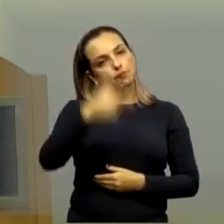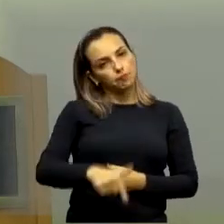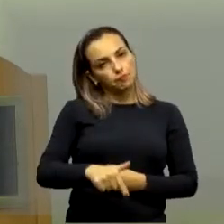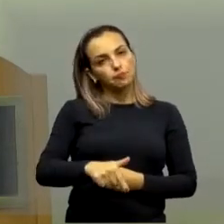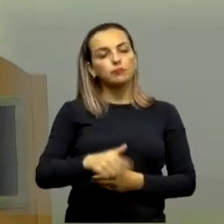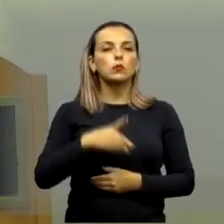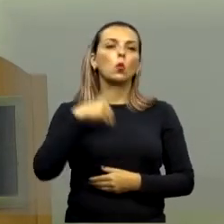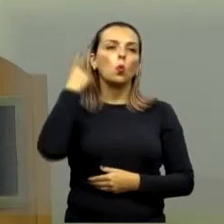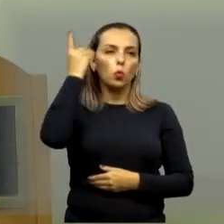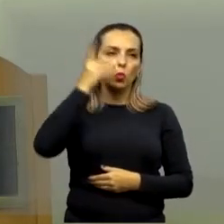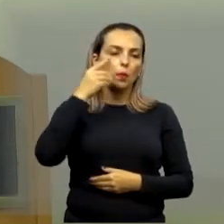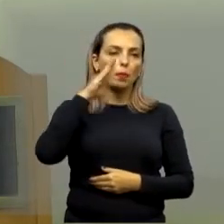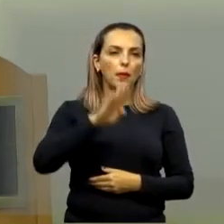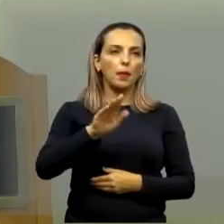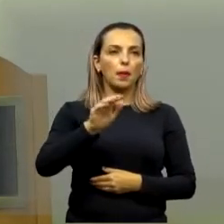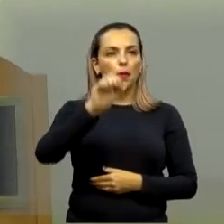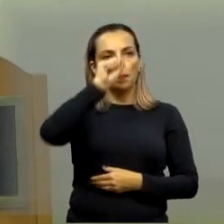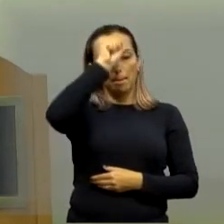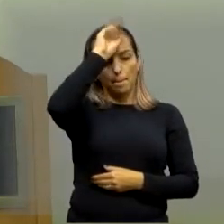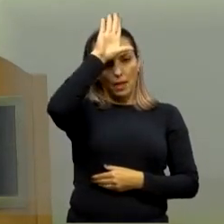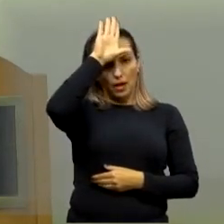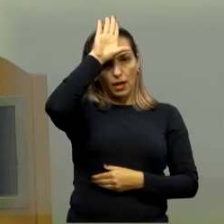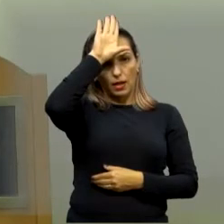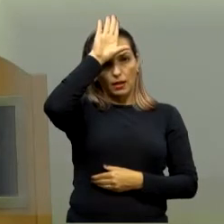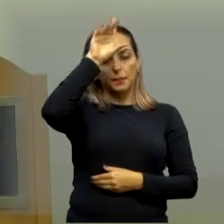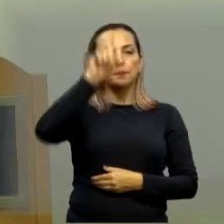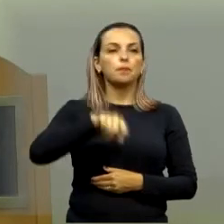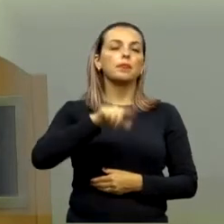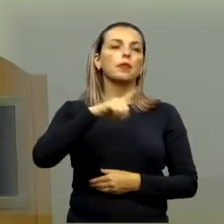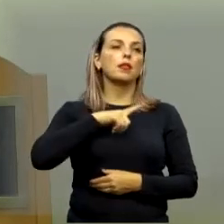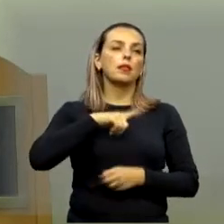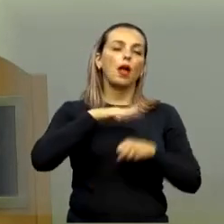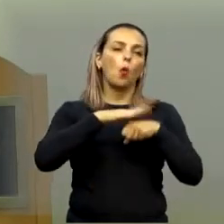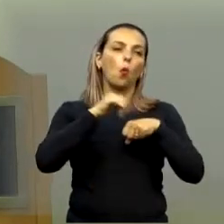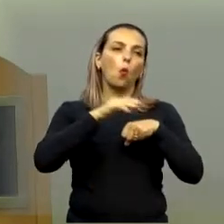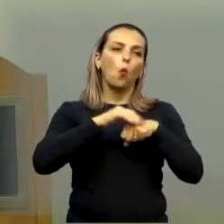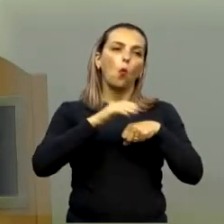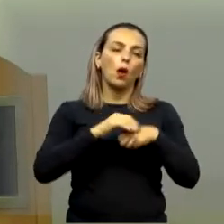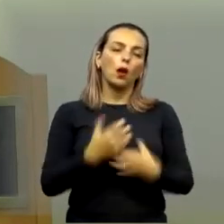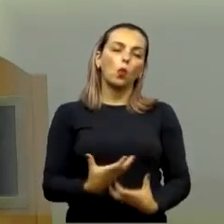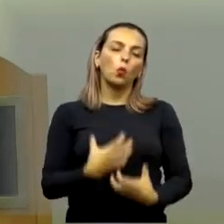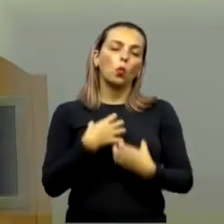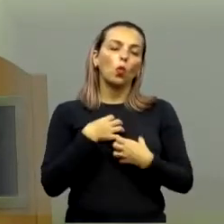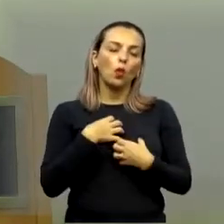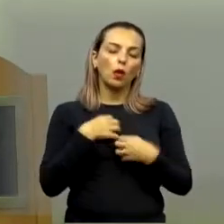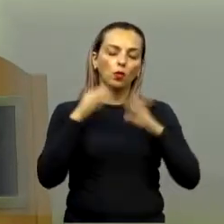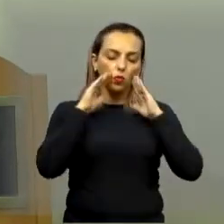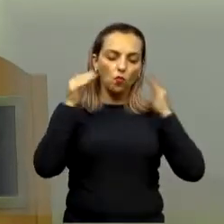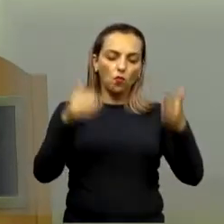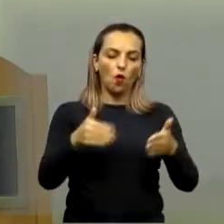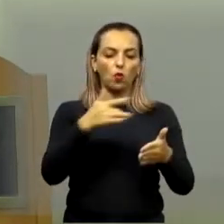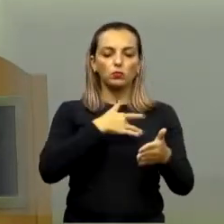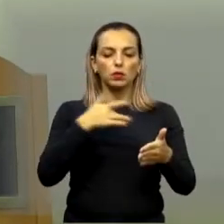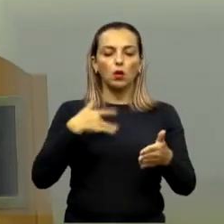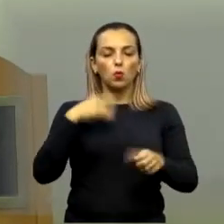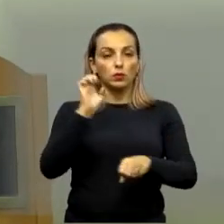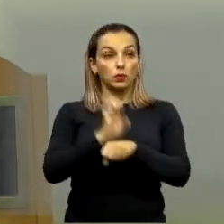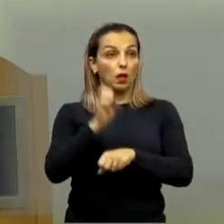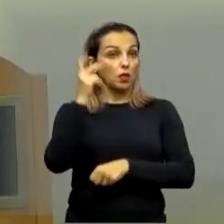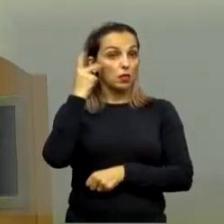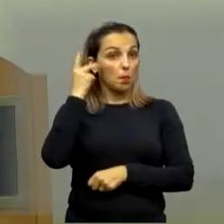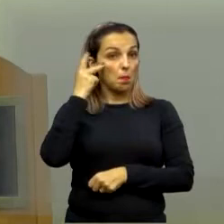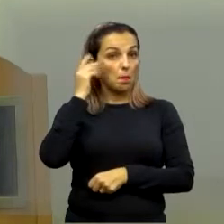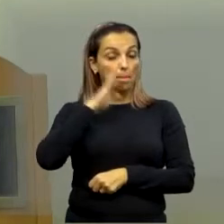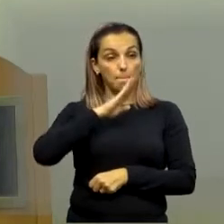o deputado Baleia Rossi pelo carinho o e pela sensibilidade que ele tem com a saúde do Estado de São Paulo inteiro e principalmente